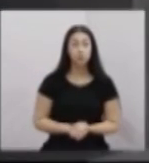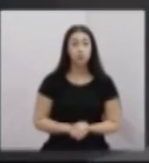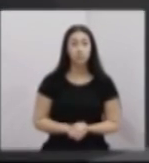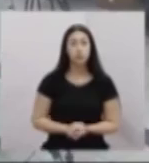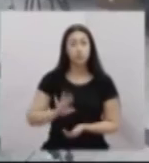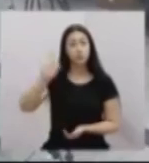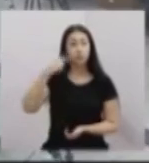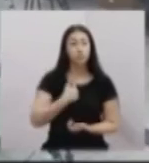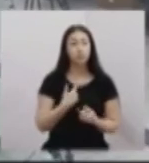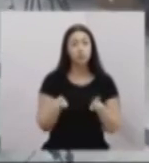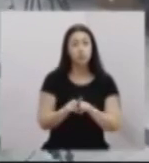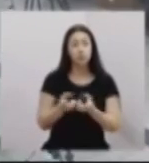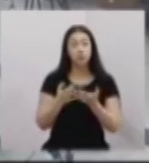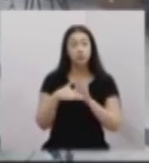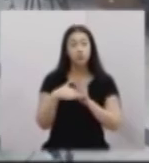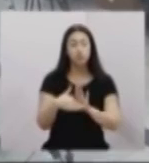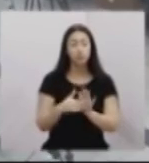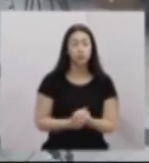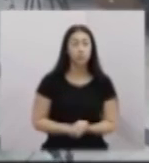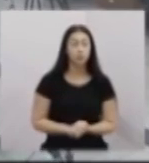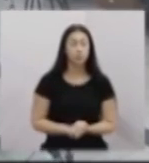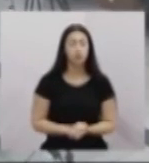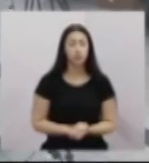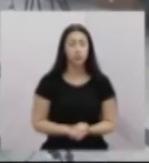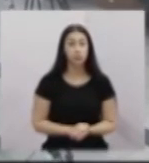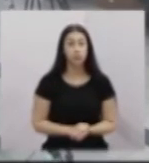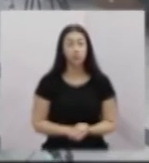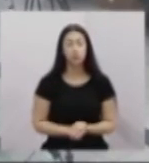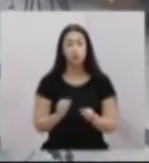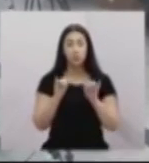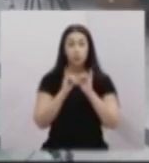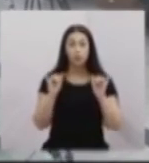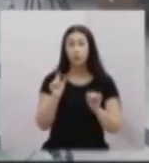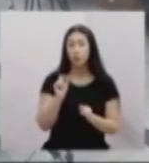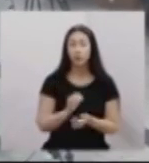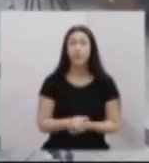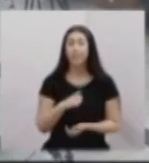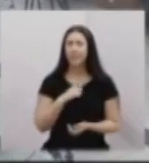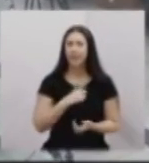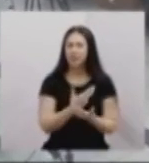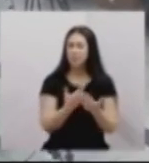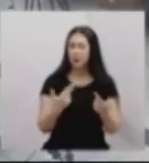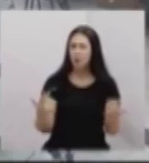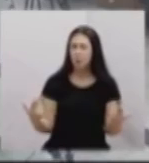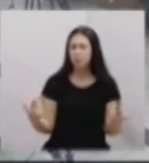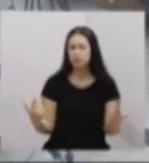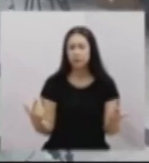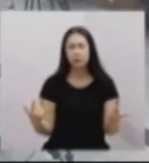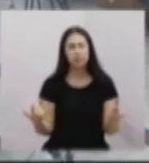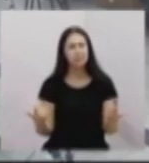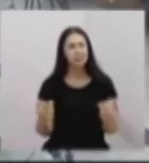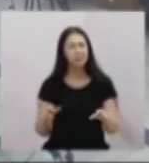Senhor presidente, também quero colaborar aqui nesse pedido de informação e dizer que há muitas contradições do ponto de vista do